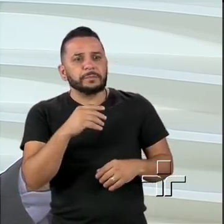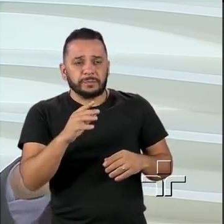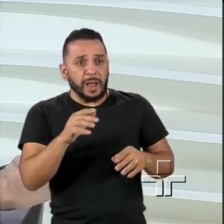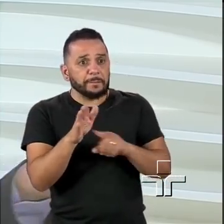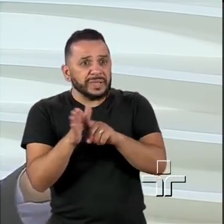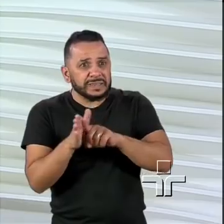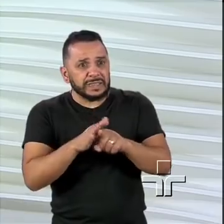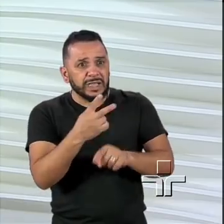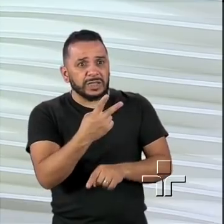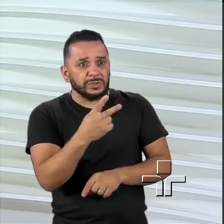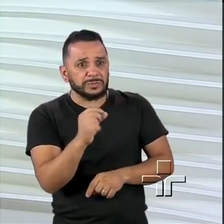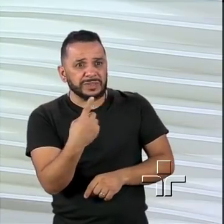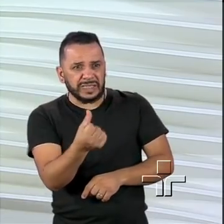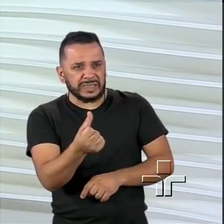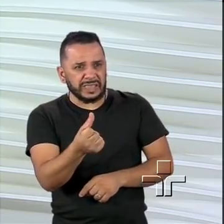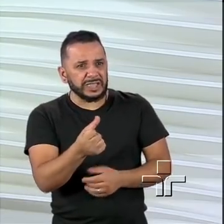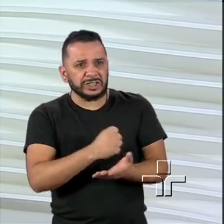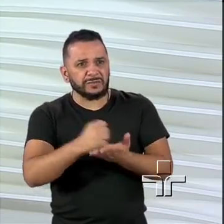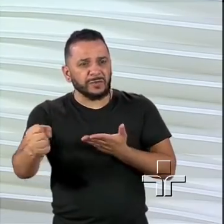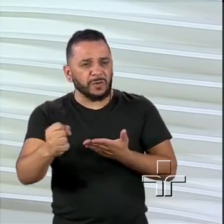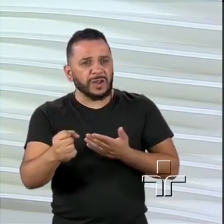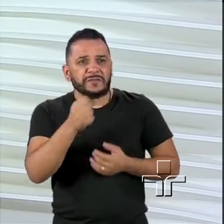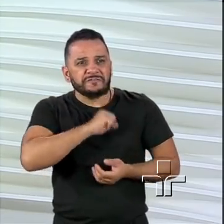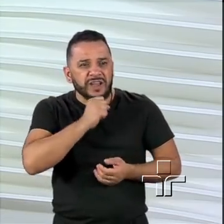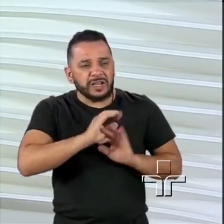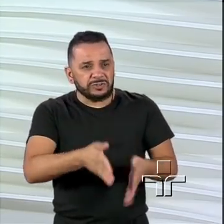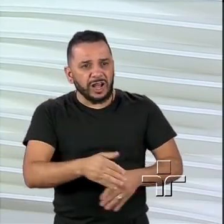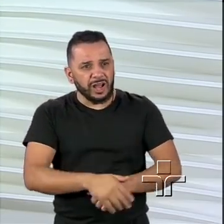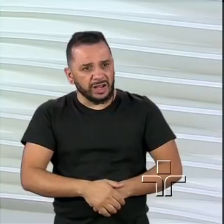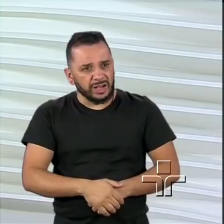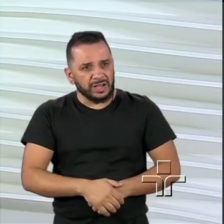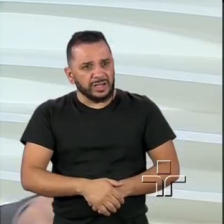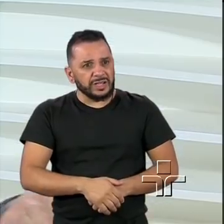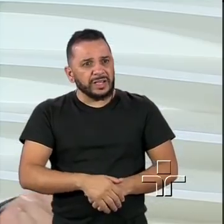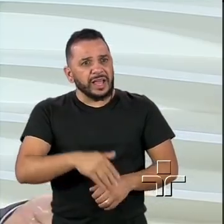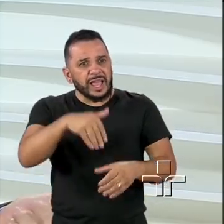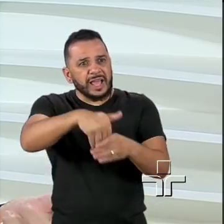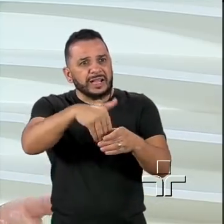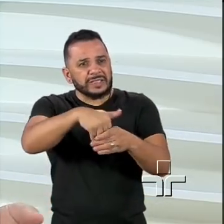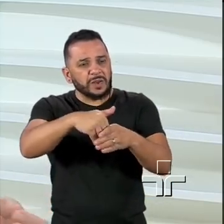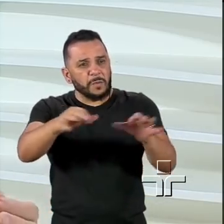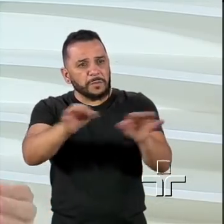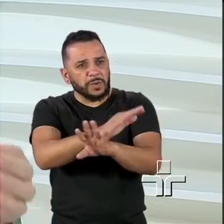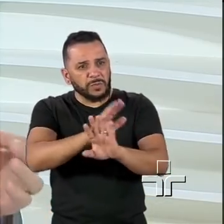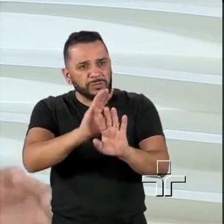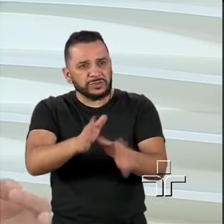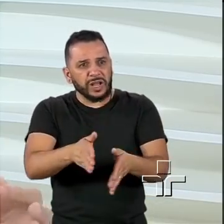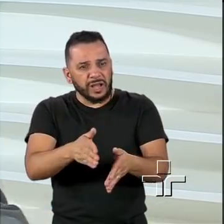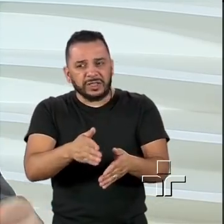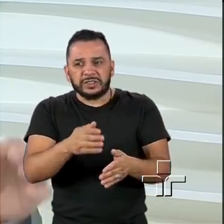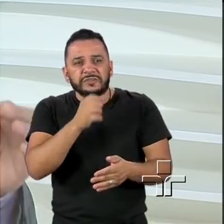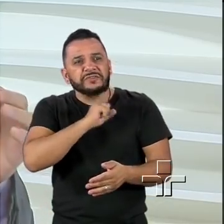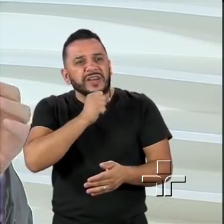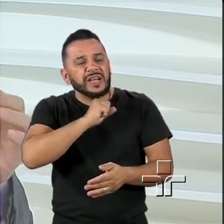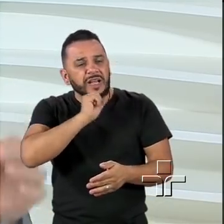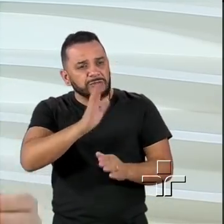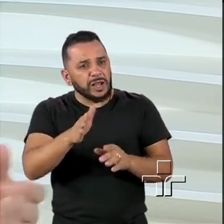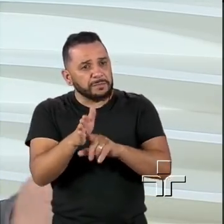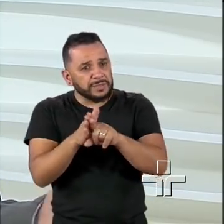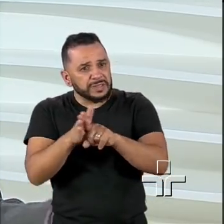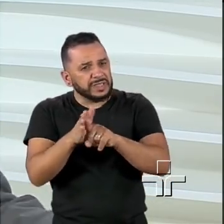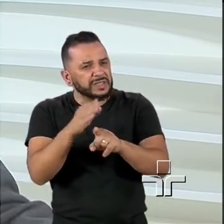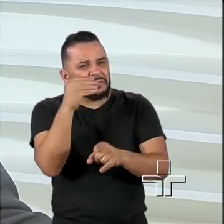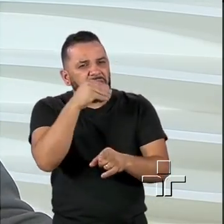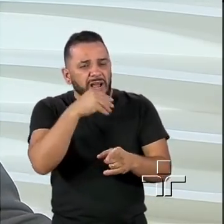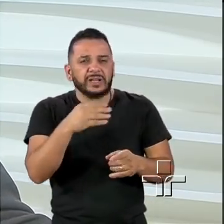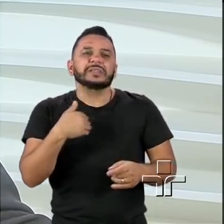Hã? 2016. É um estudo de logo depois das eleições, início de 2017. Já é um estudo totalmente... Você sabe